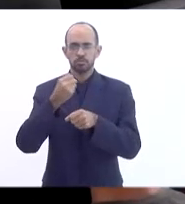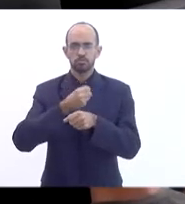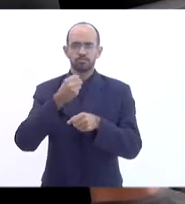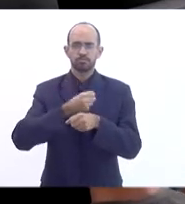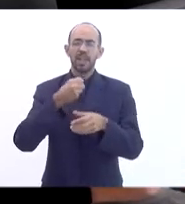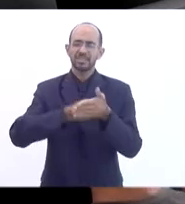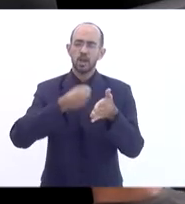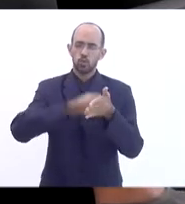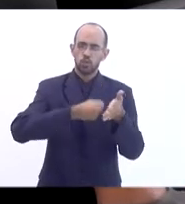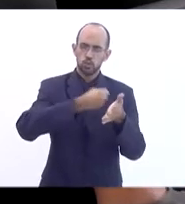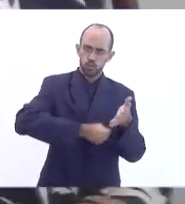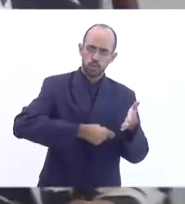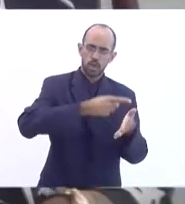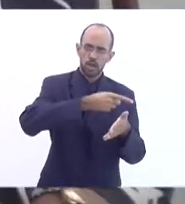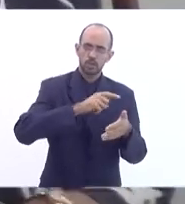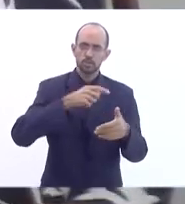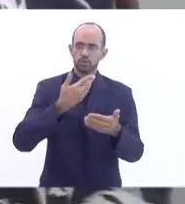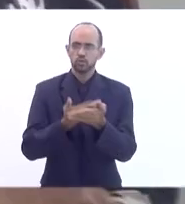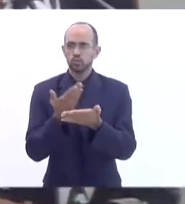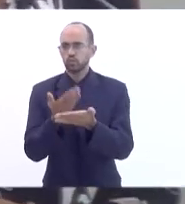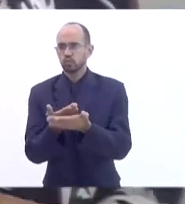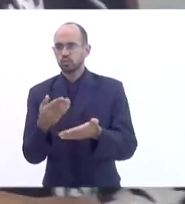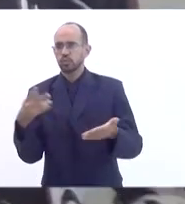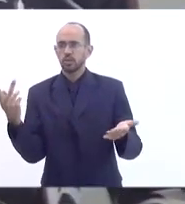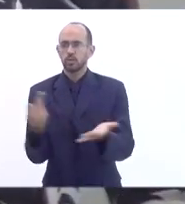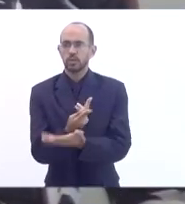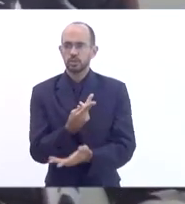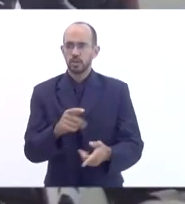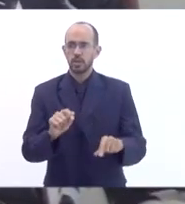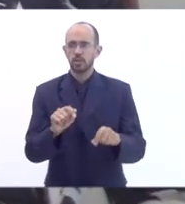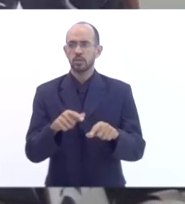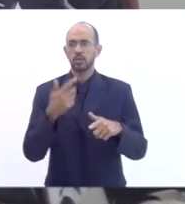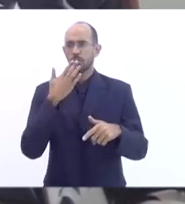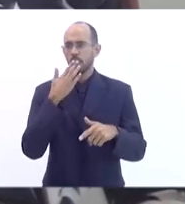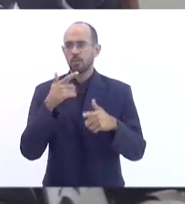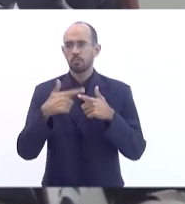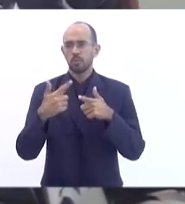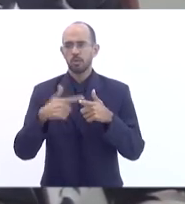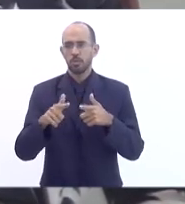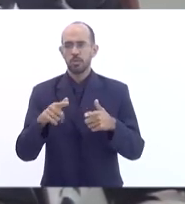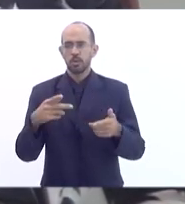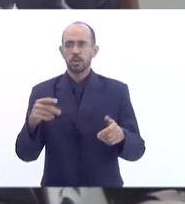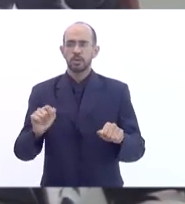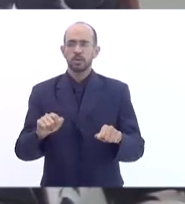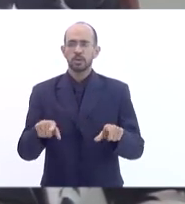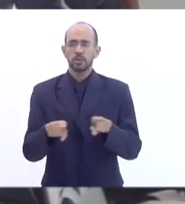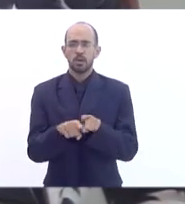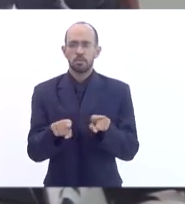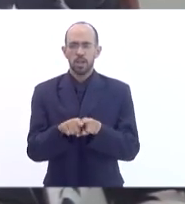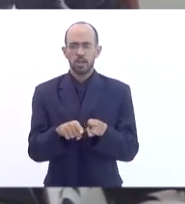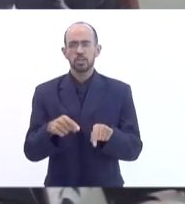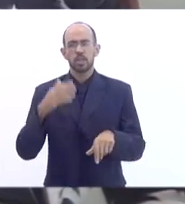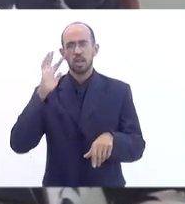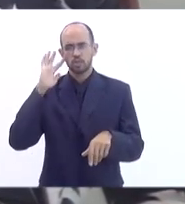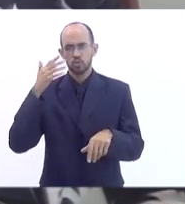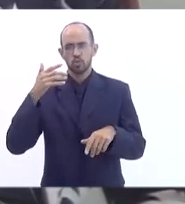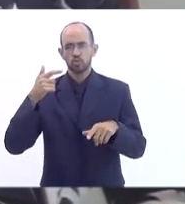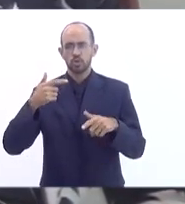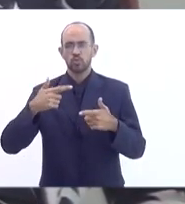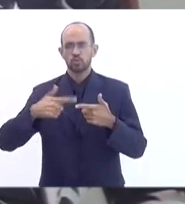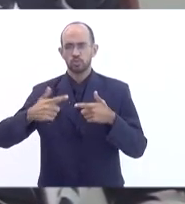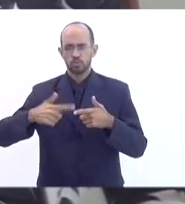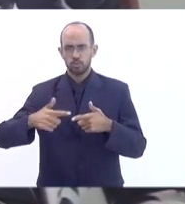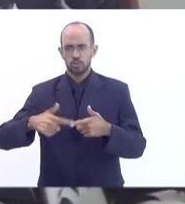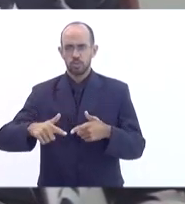igual a gente faz o estudo do que tá acontecendo de fato Qual o problema a ser enfrentado e tenta e dirimindo de problemas